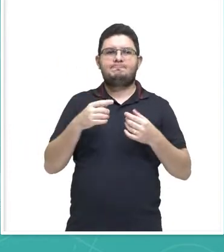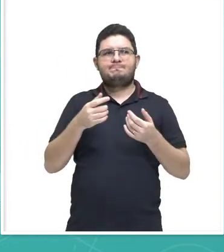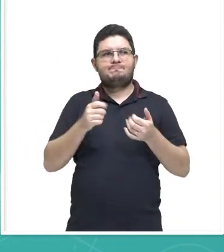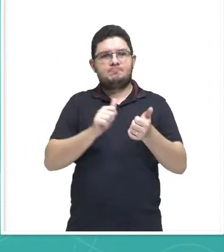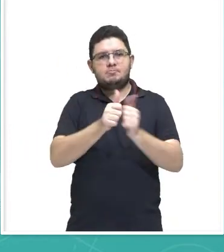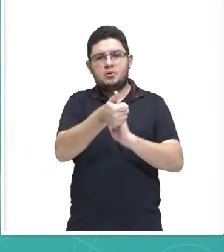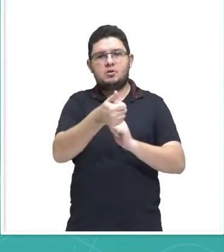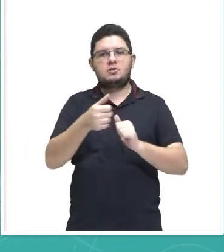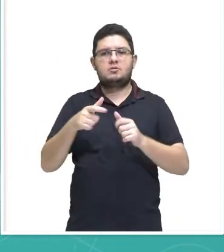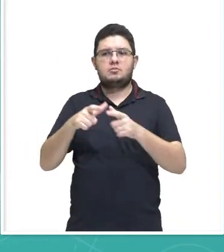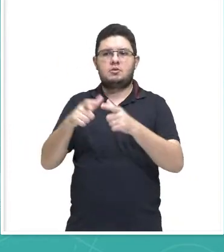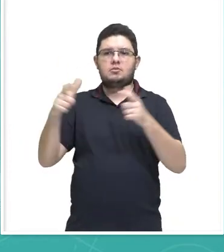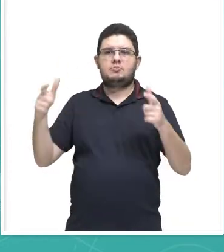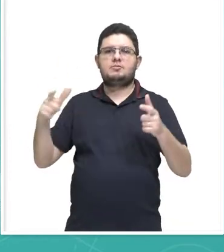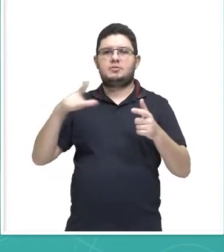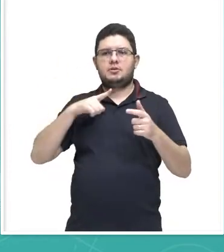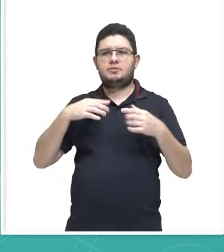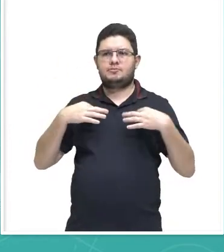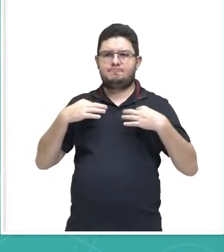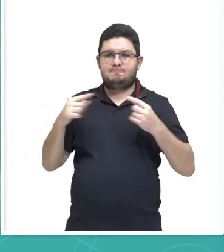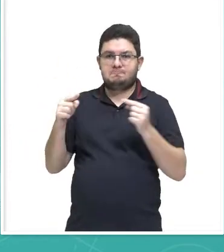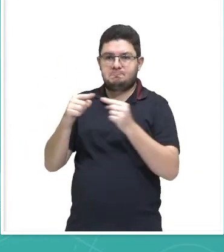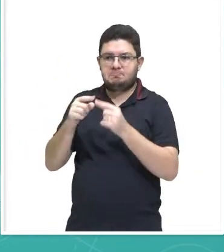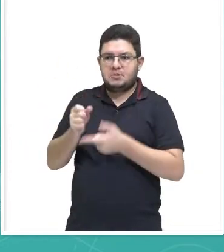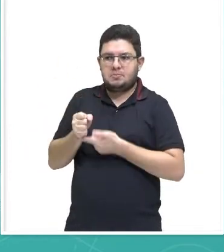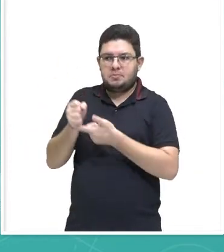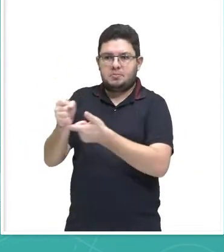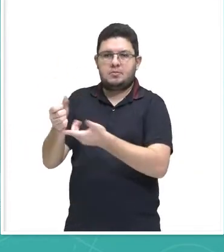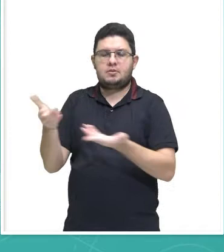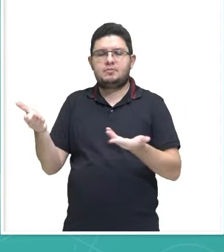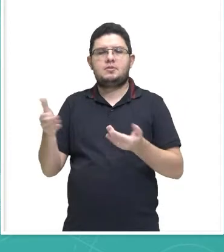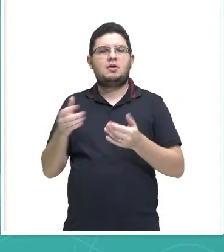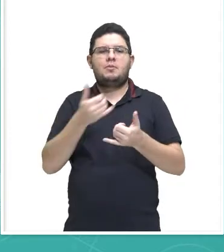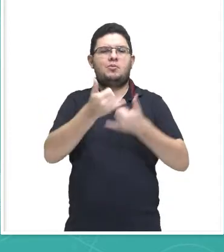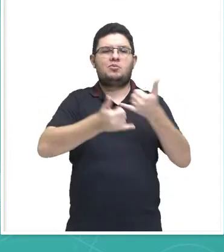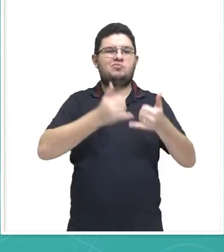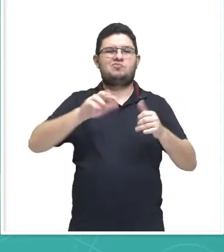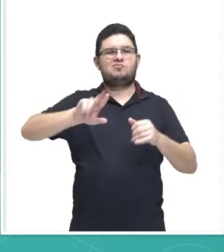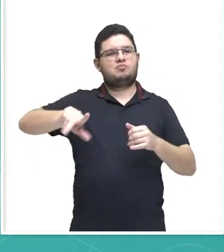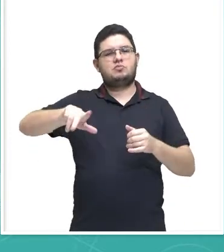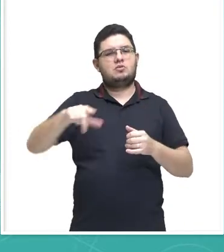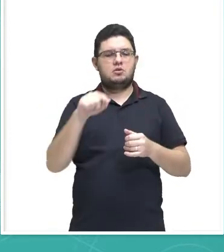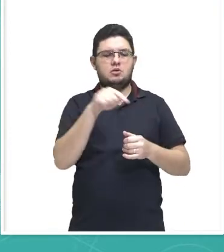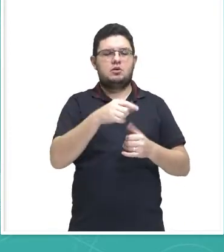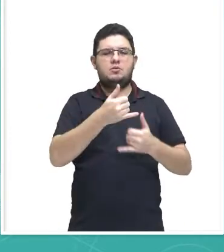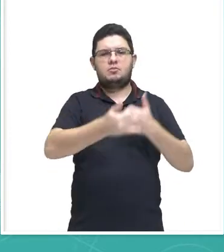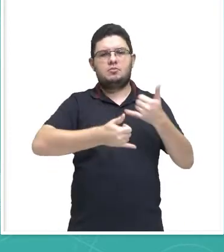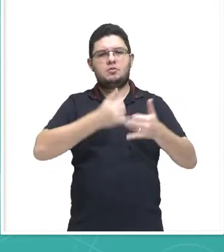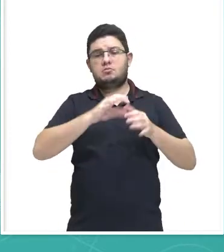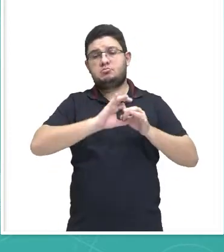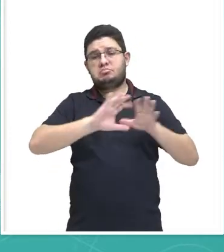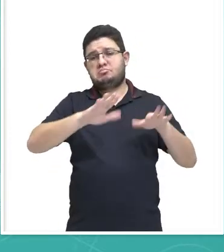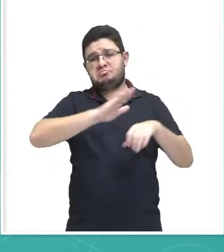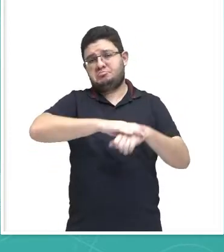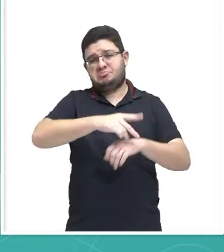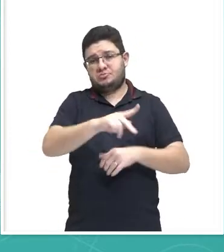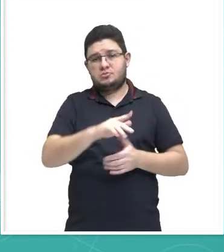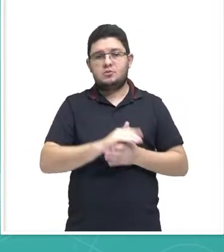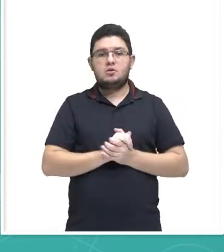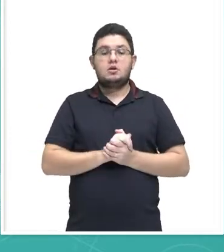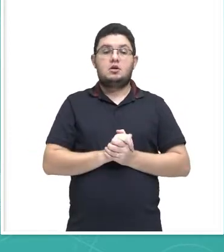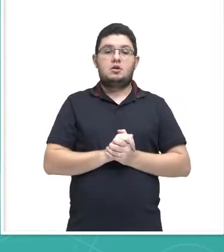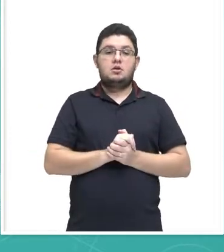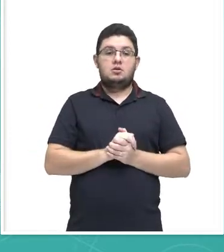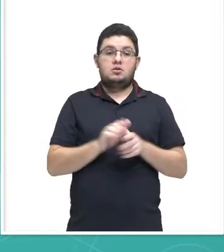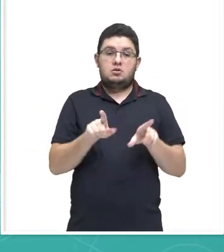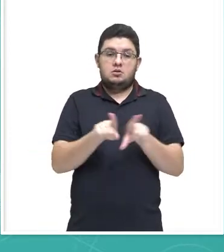possuem uma vestimenta específica para tal esporte. Na brincadeira, no jogo, isso é diferente. E não é